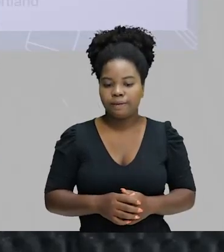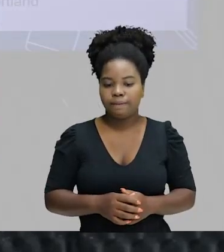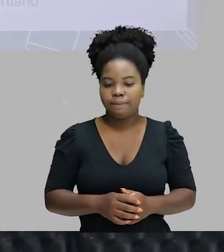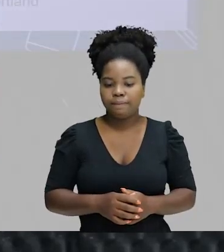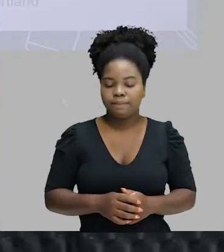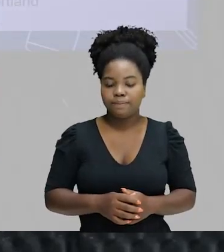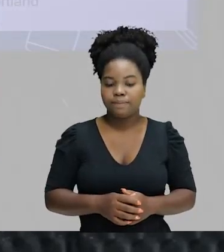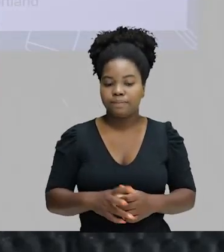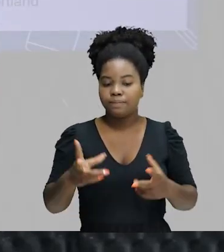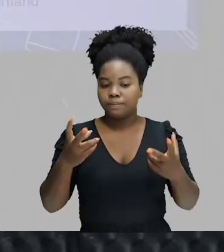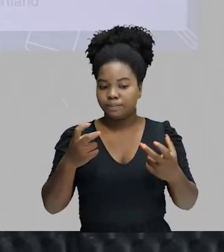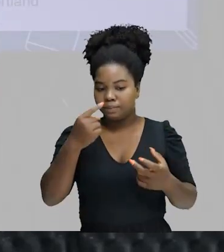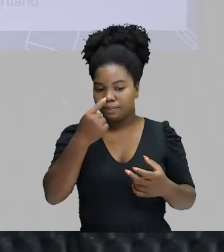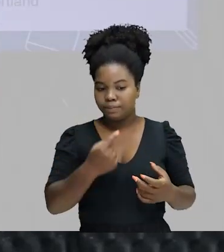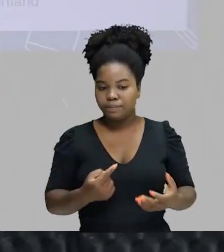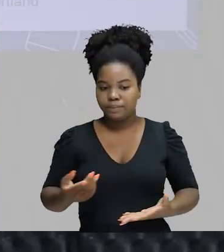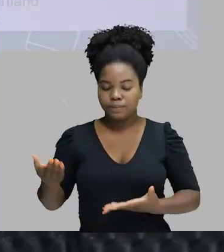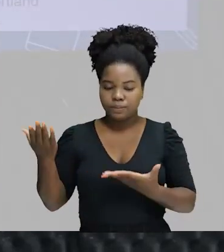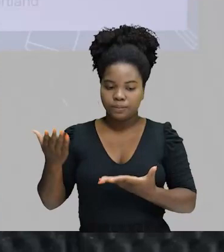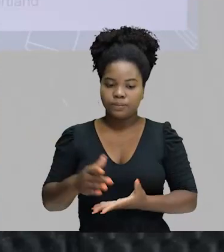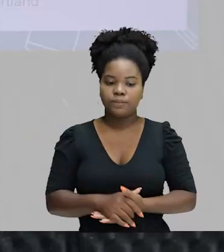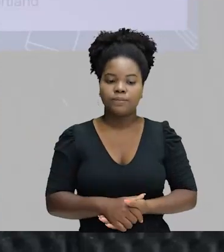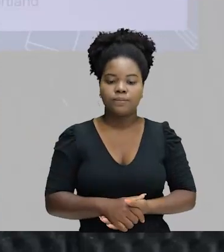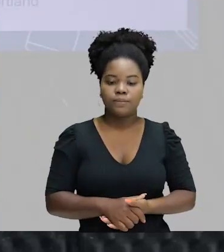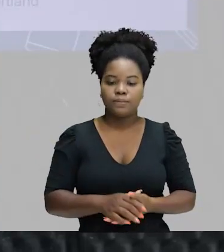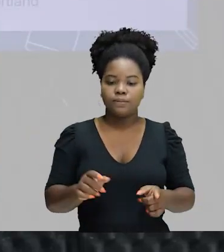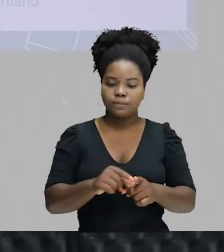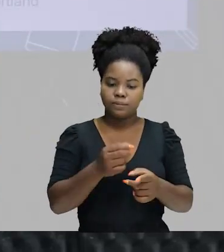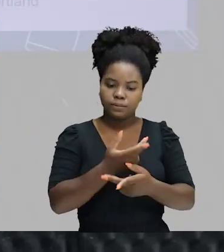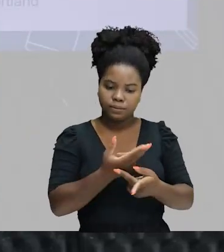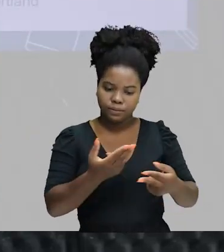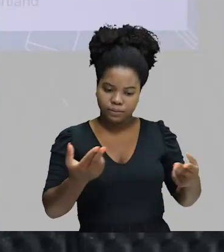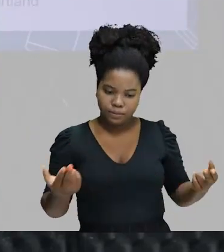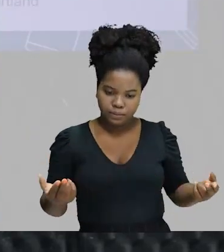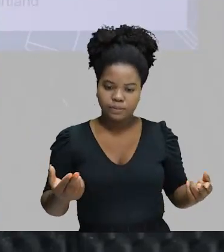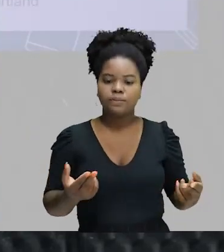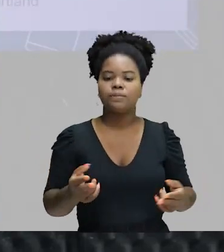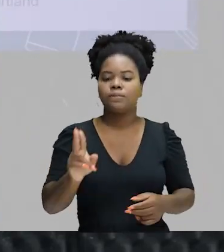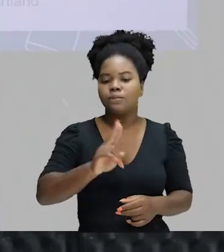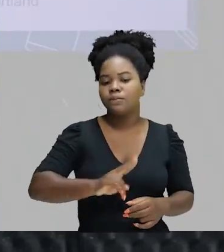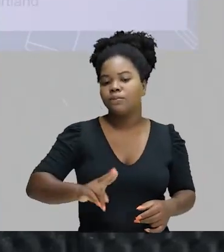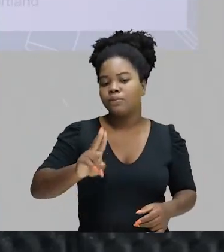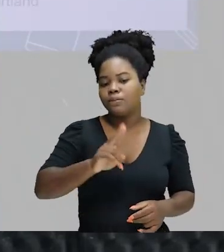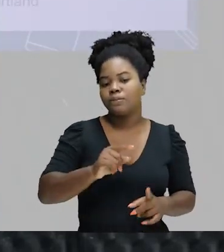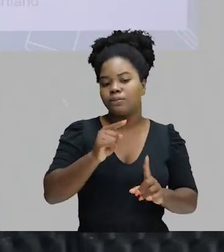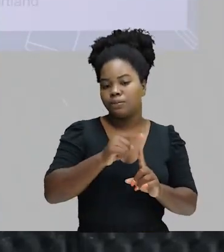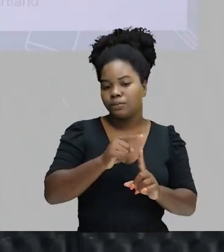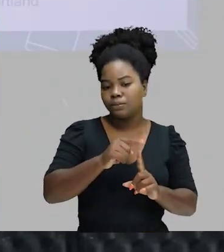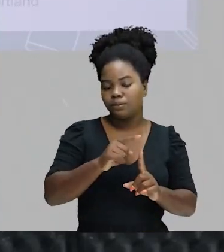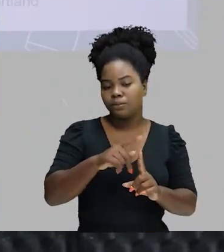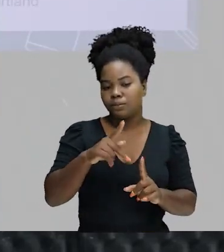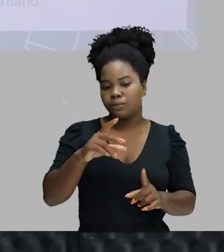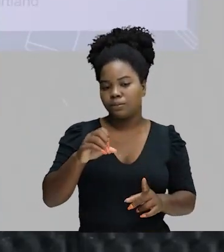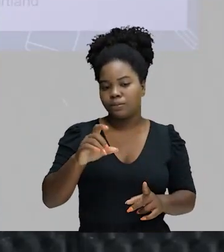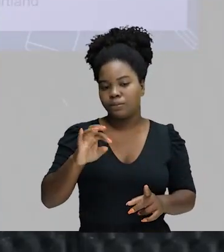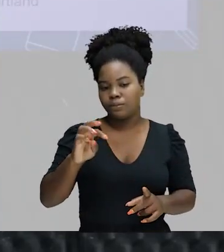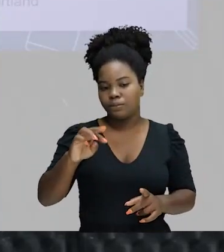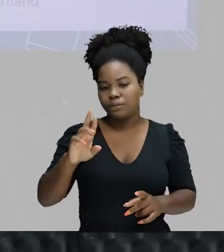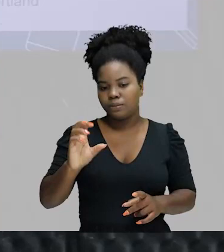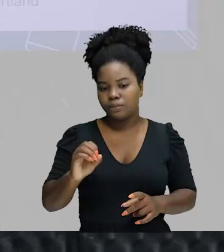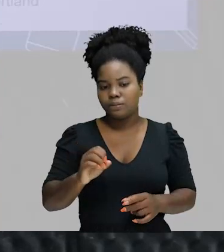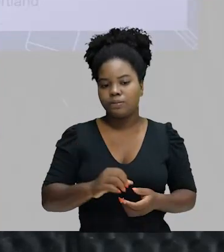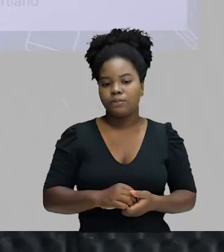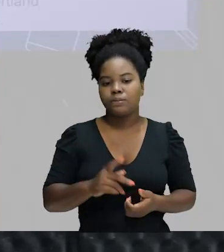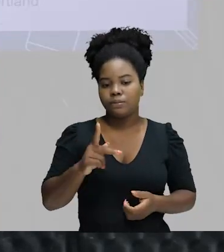certo? Então você vê aí uma grande variedade de aplicação para esse tipo de polímero, o